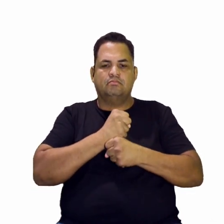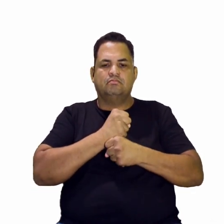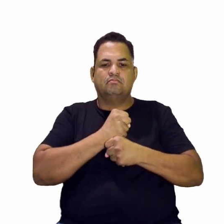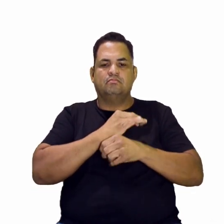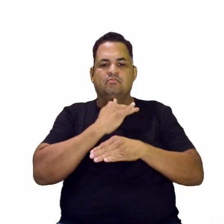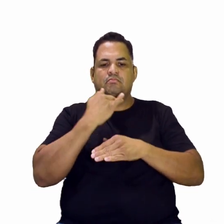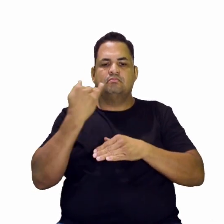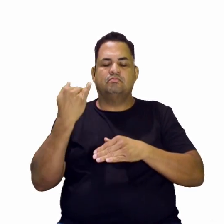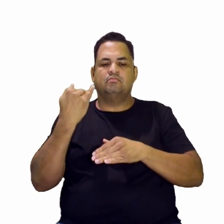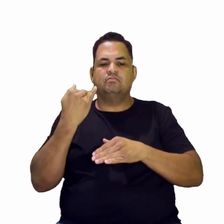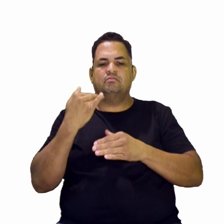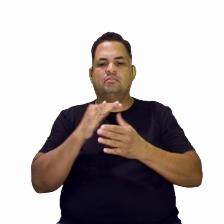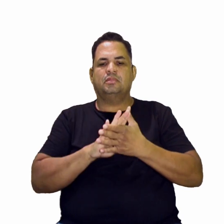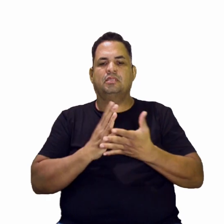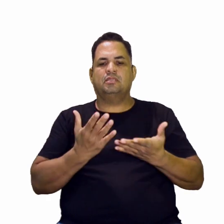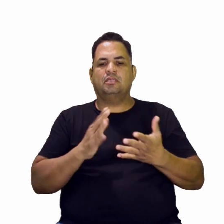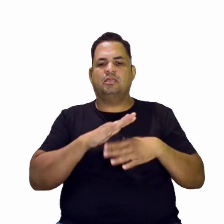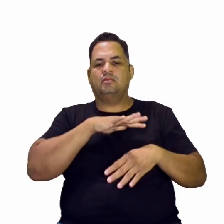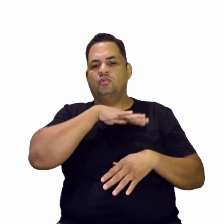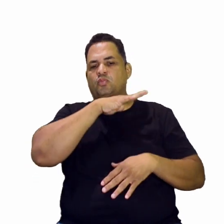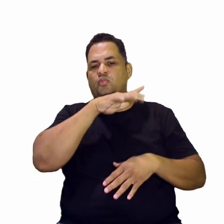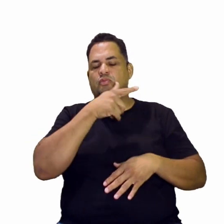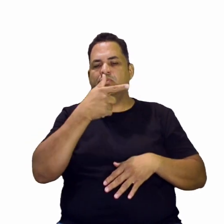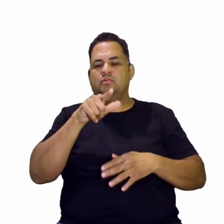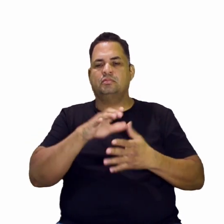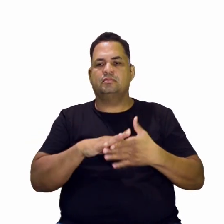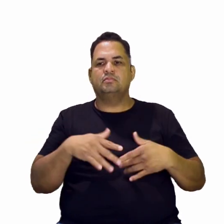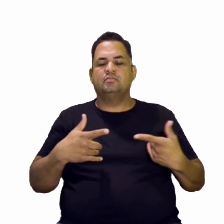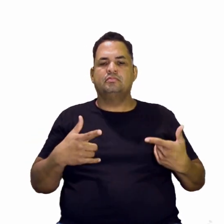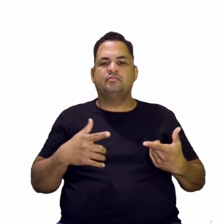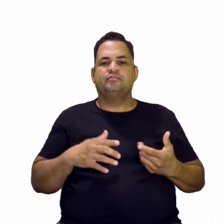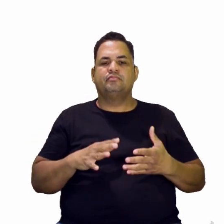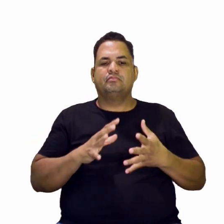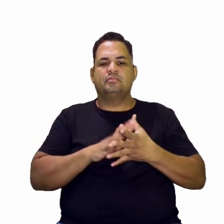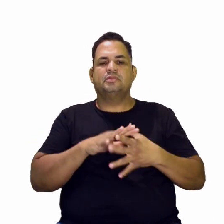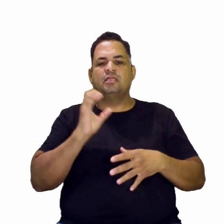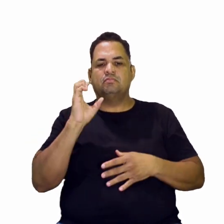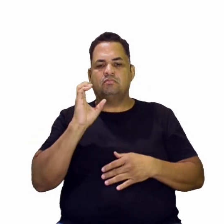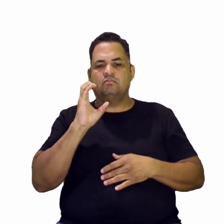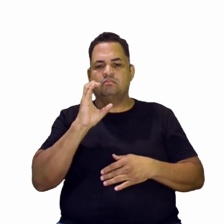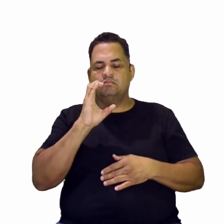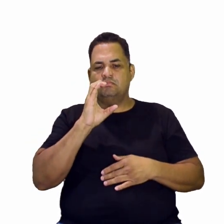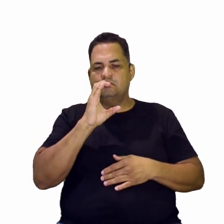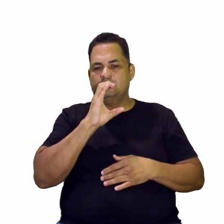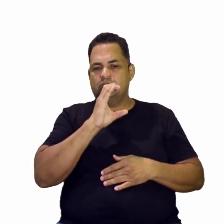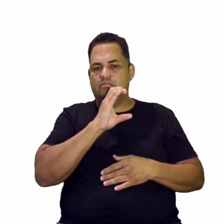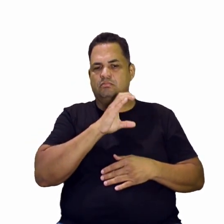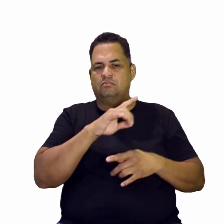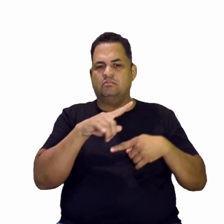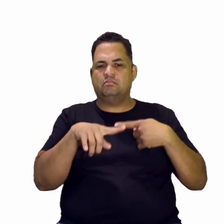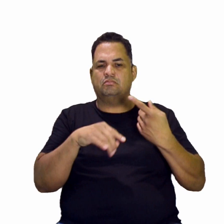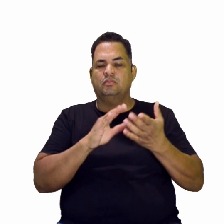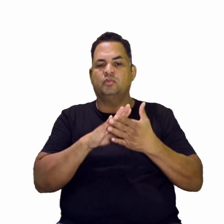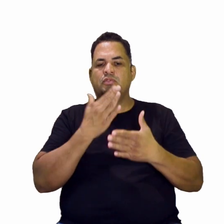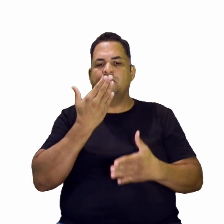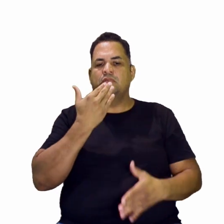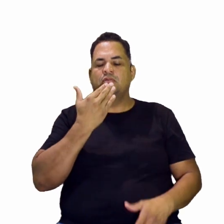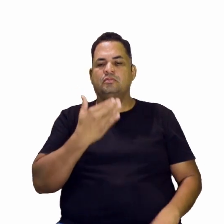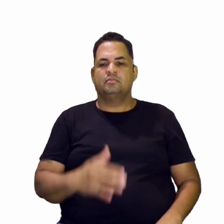até matar a sua presa por asfixia, tá? Enquanto ainda está quentinha, ela vai se alimenta.